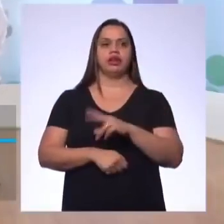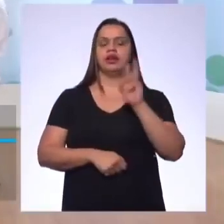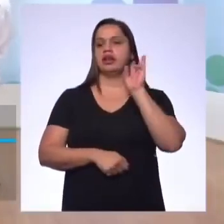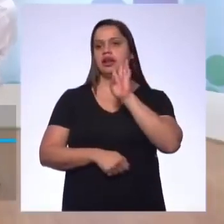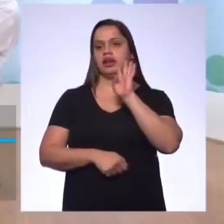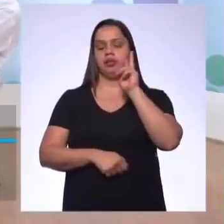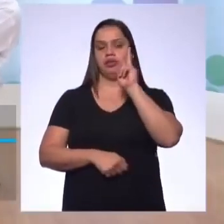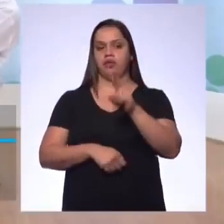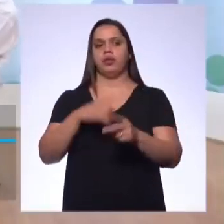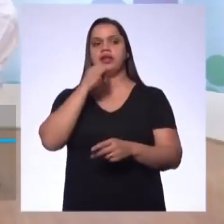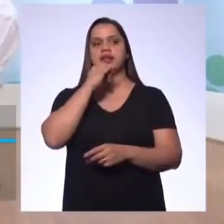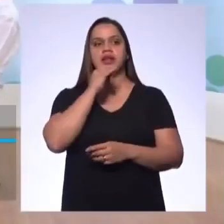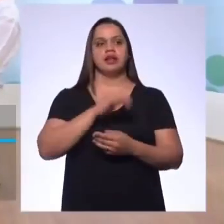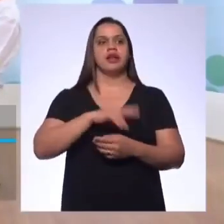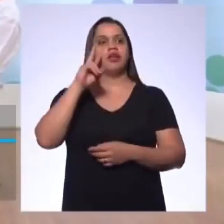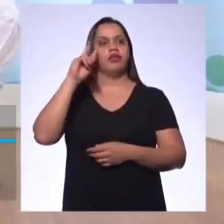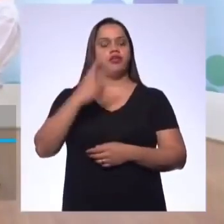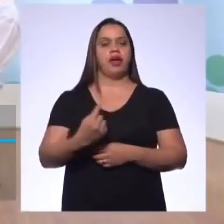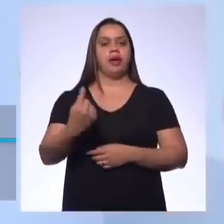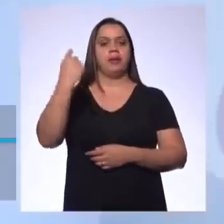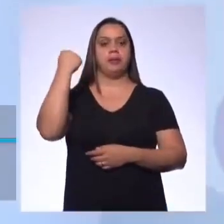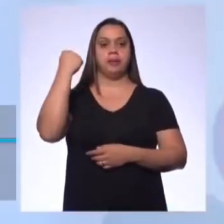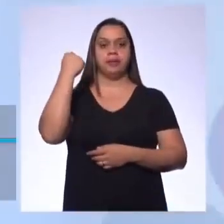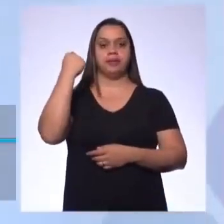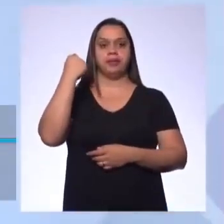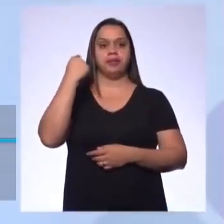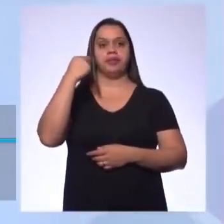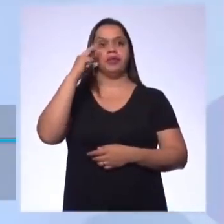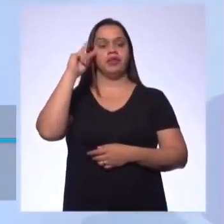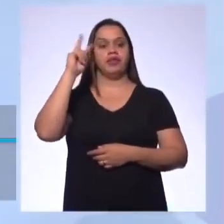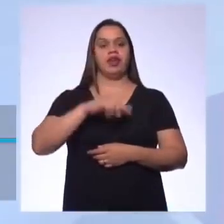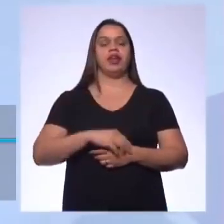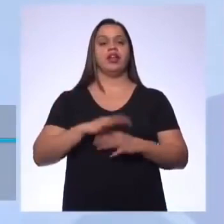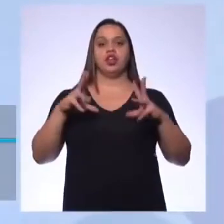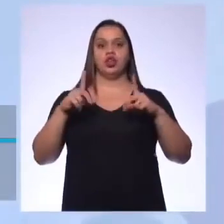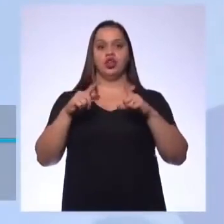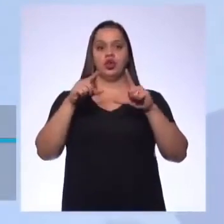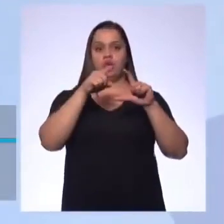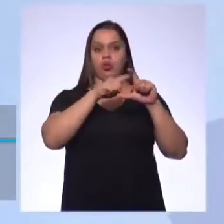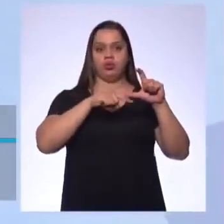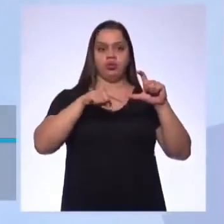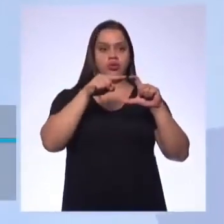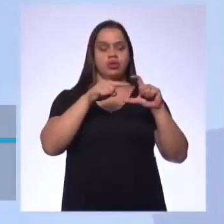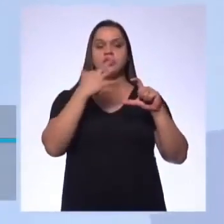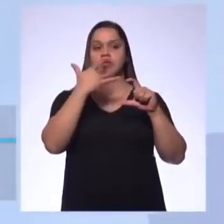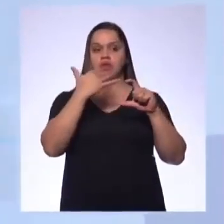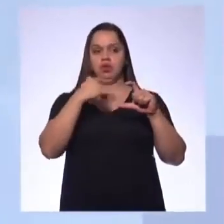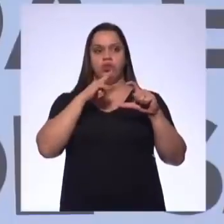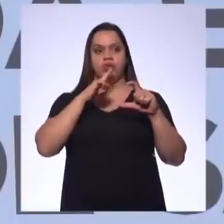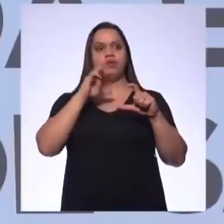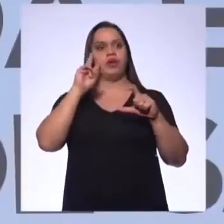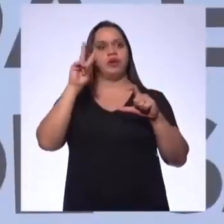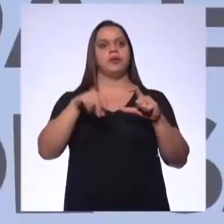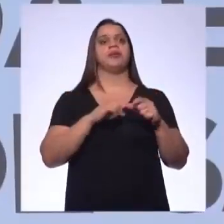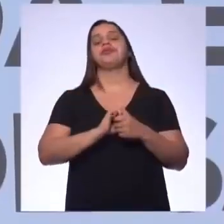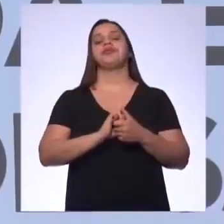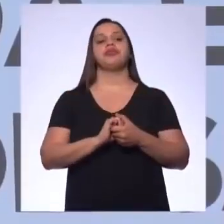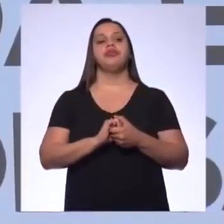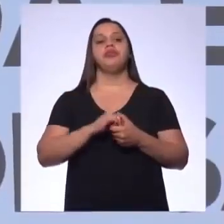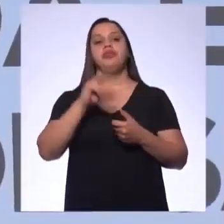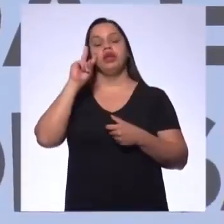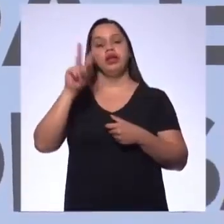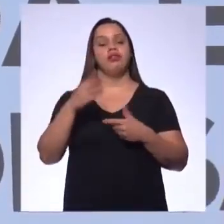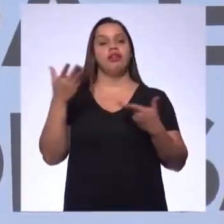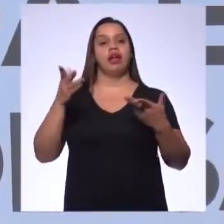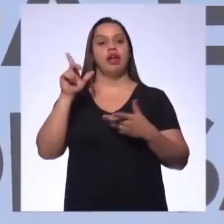um exemplo. Por exemplo, você olha aqui essas bolas que tem aqui, essas figuras. Então, o que você está